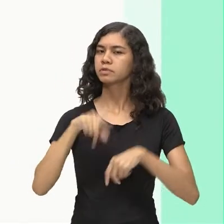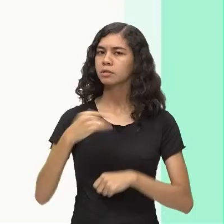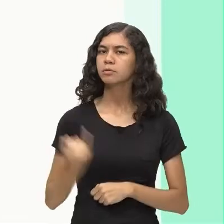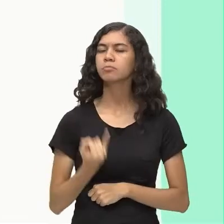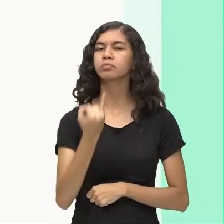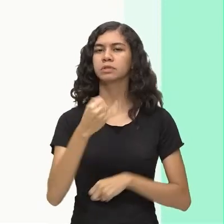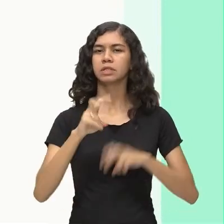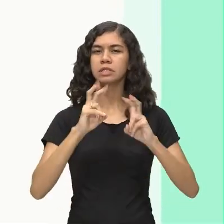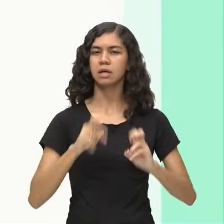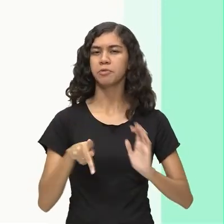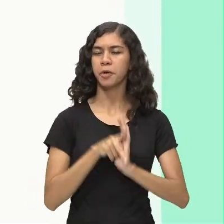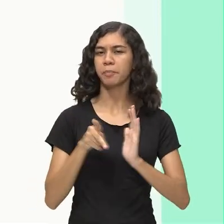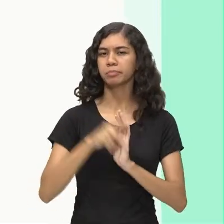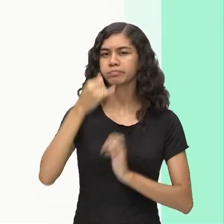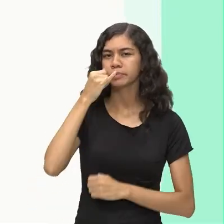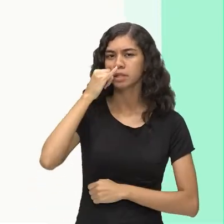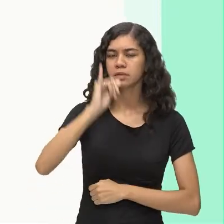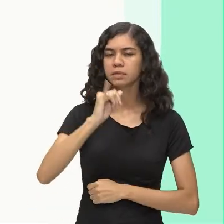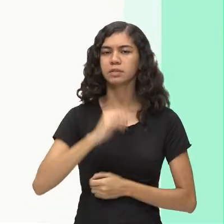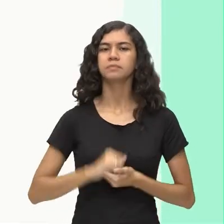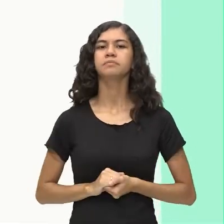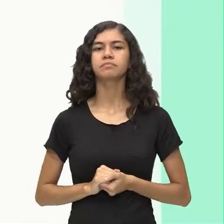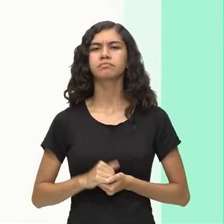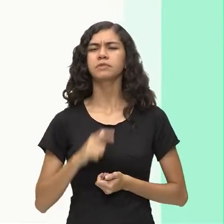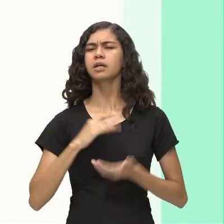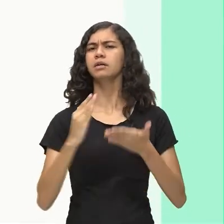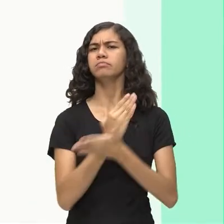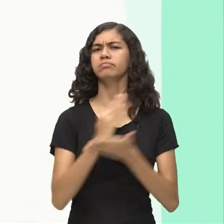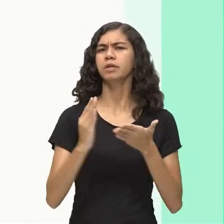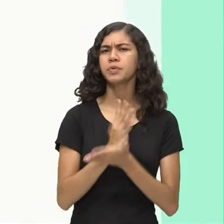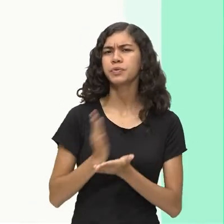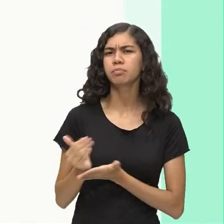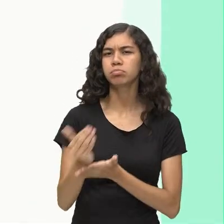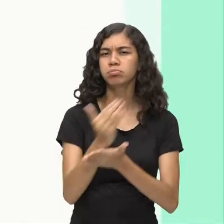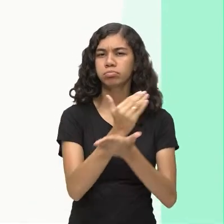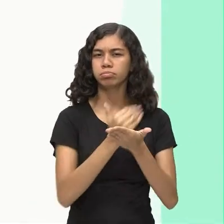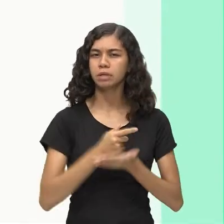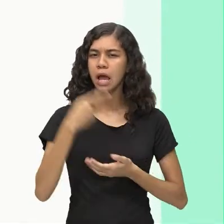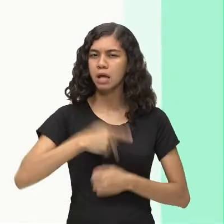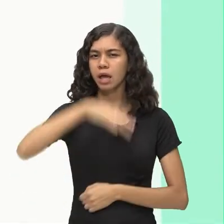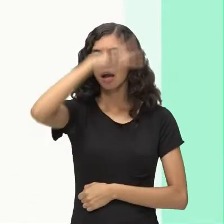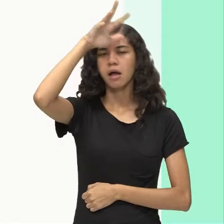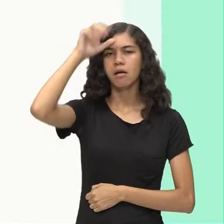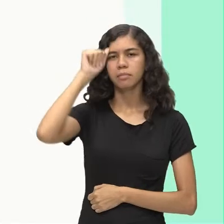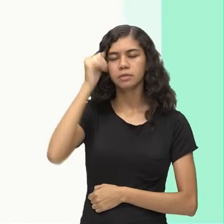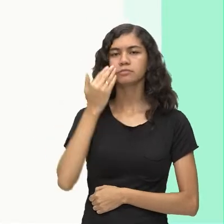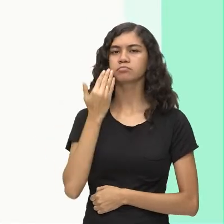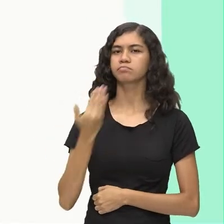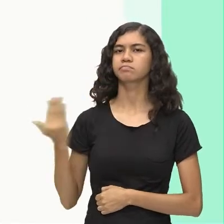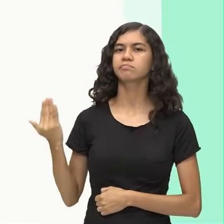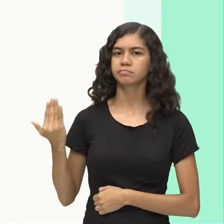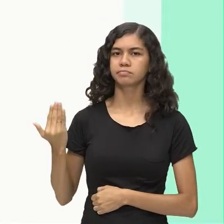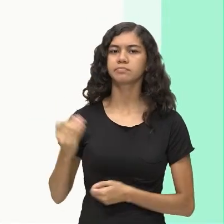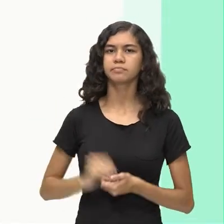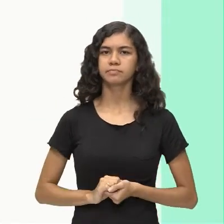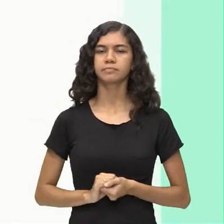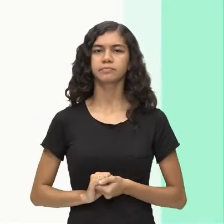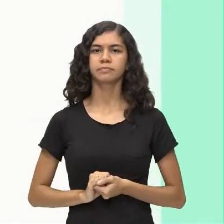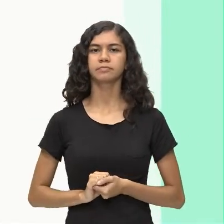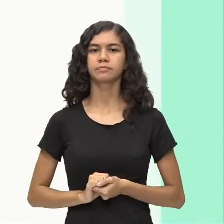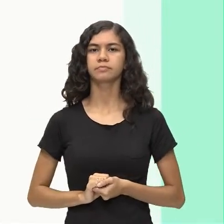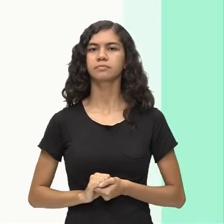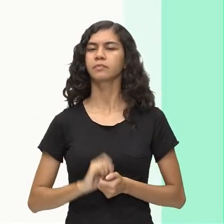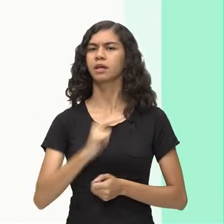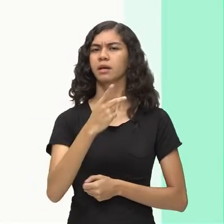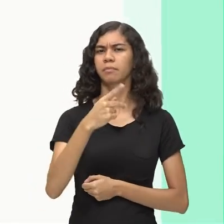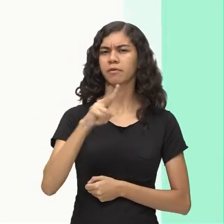preventivo. E aí a gente tem alguns dados do HPV no Amazonas, né? Então, a gente observa que o HPV ele vai ser um vírus